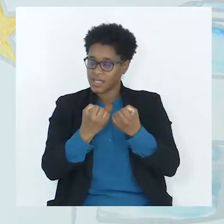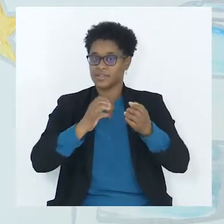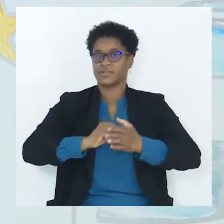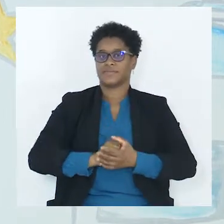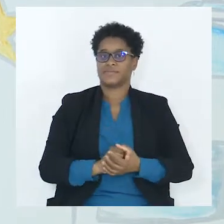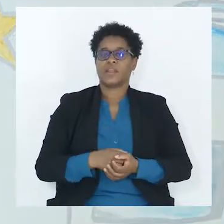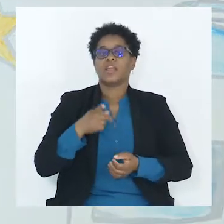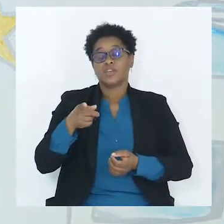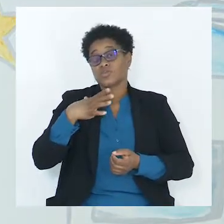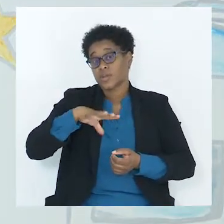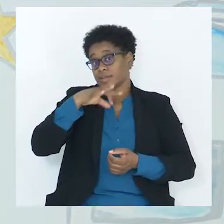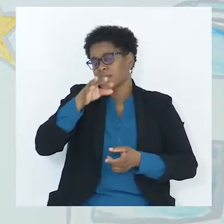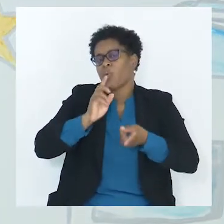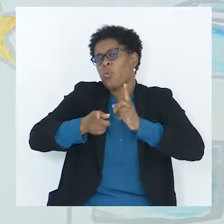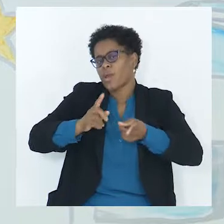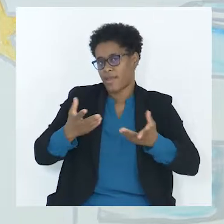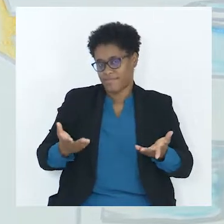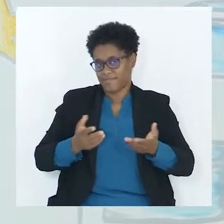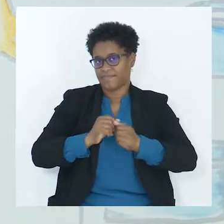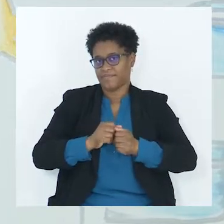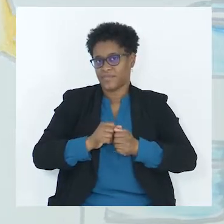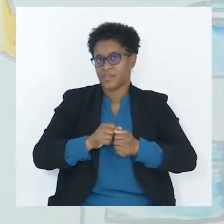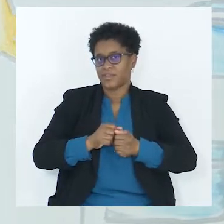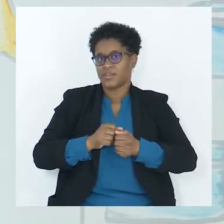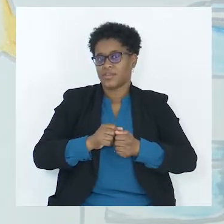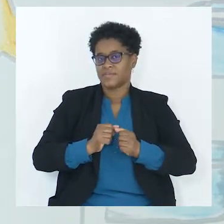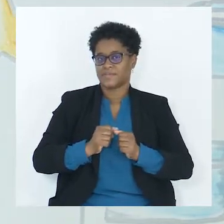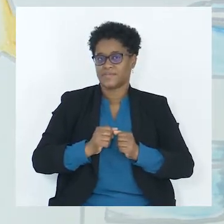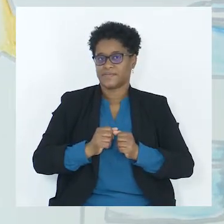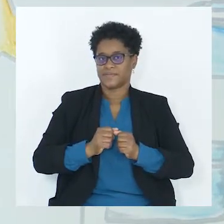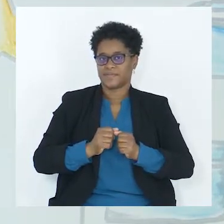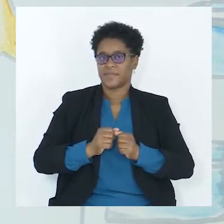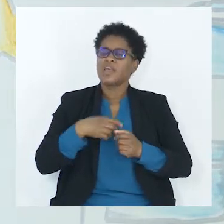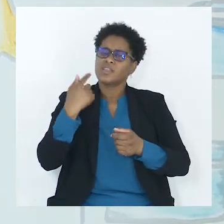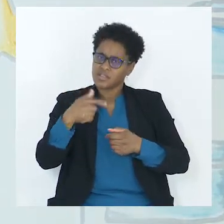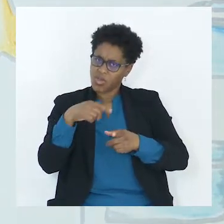a sociedade. Isto quer dizer o quê? Que são